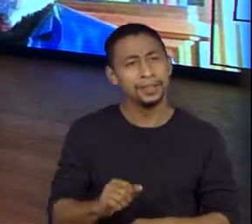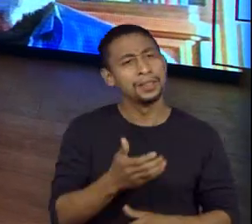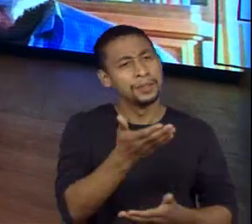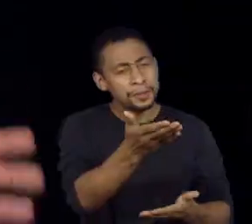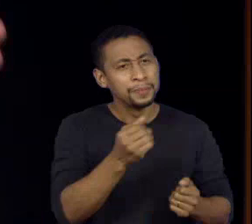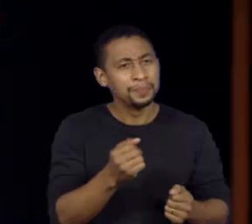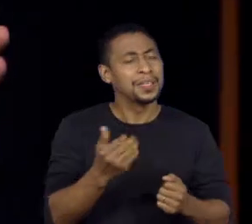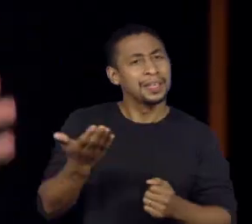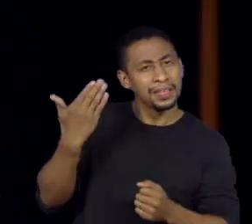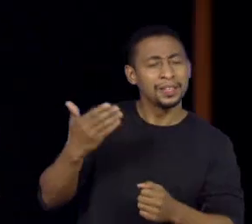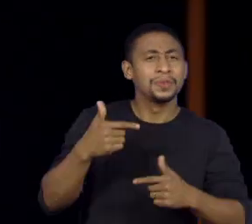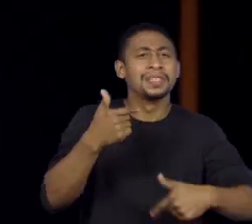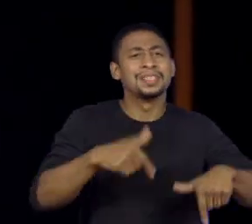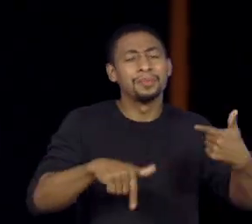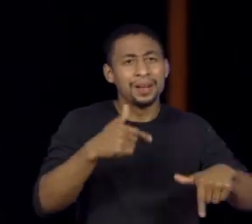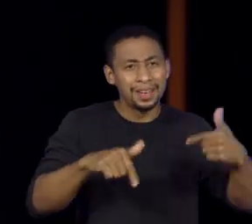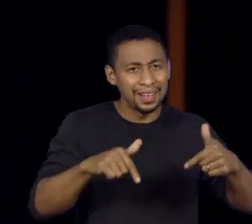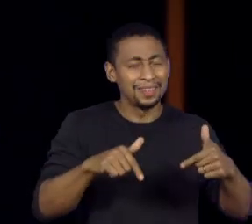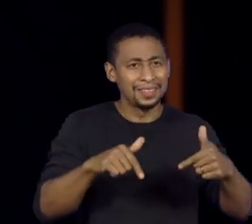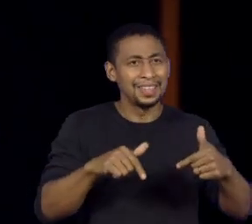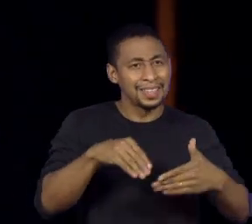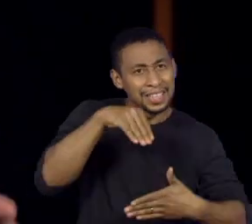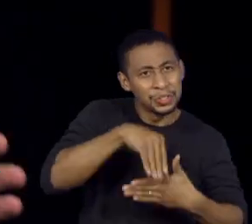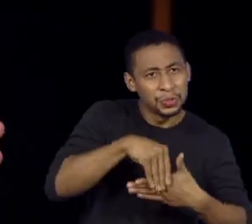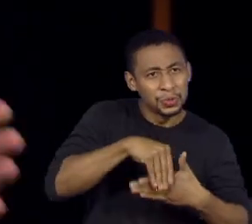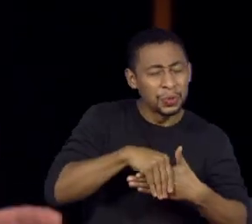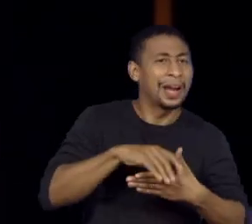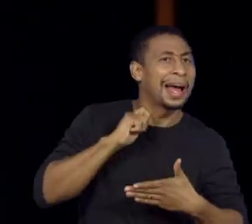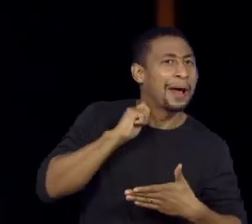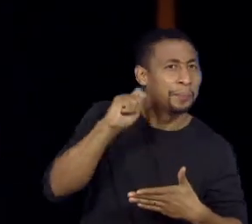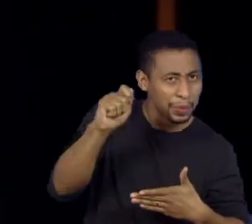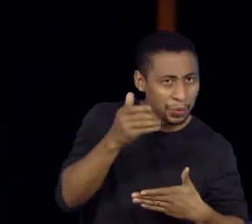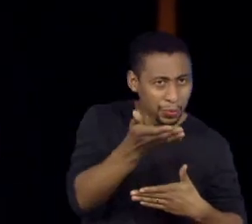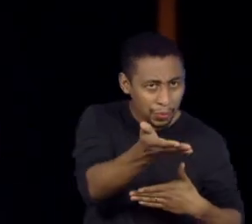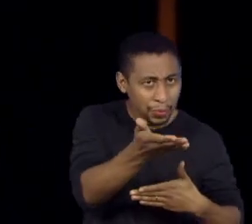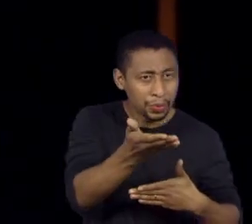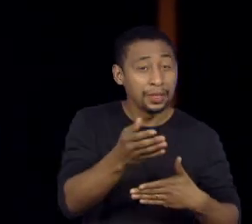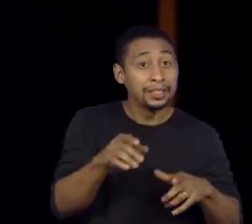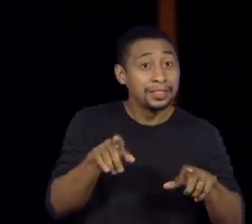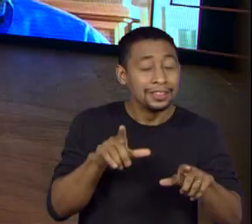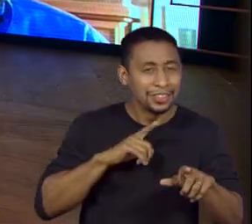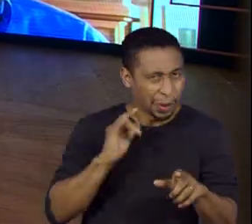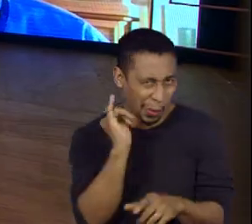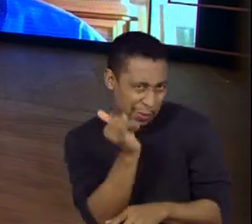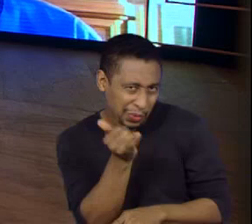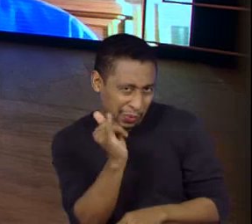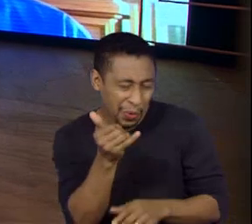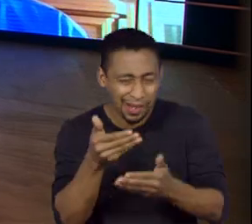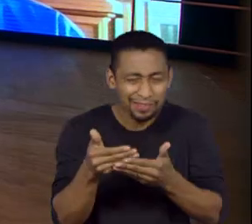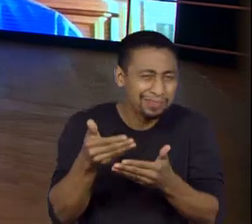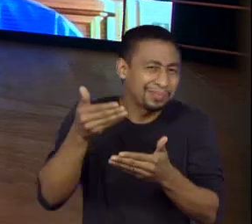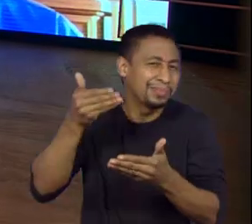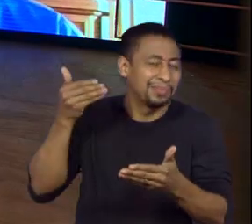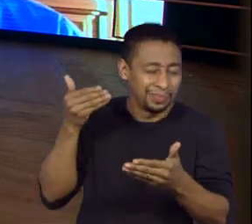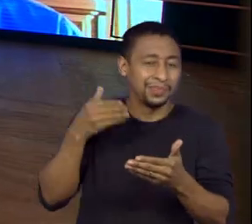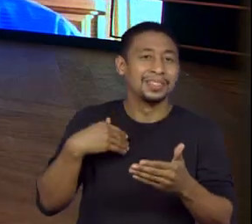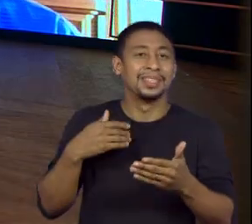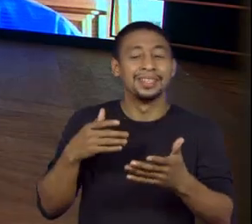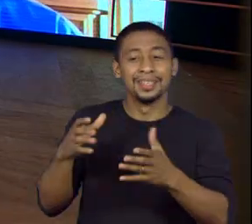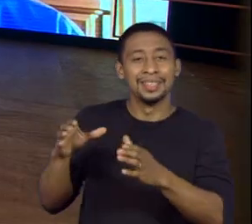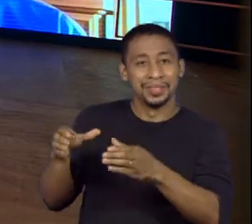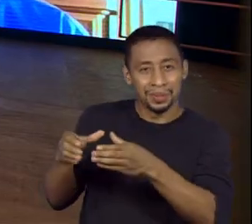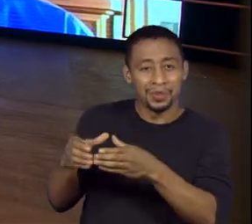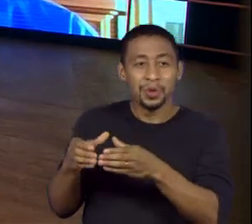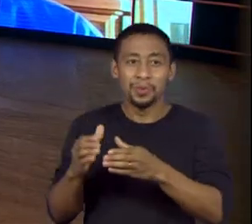Elifas, ainda na Editora Abril, tem uma história curiosa sobre o Victor Tivita, o dono da Editora Abril, na época, né? Ele dizia